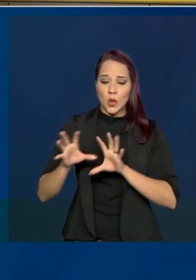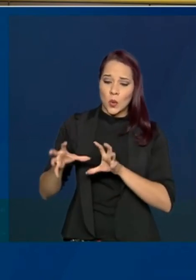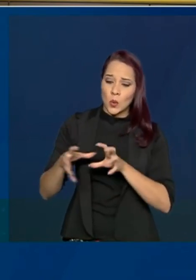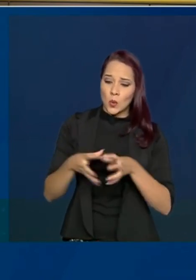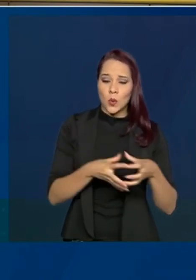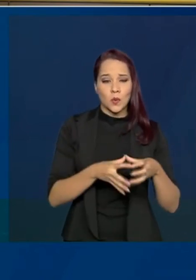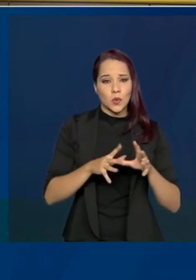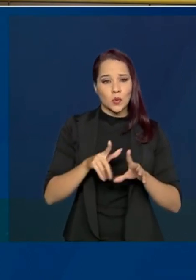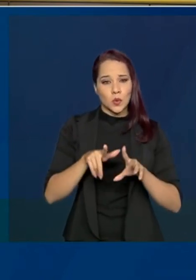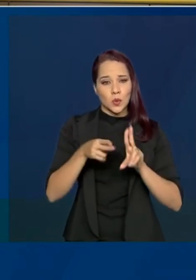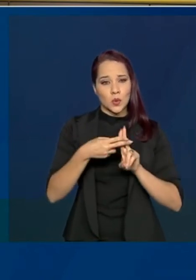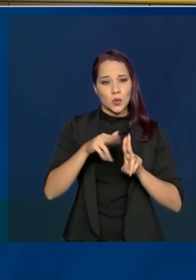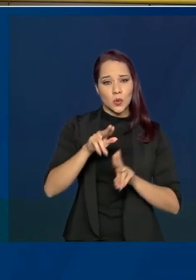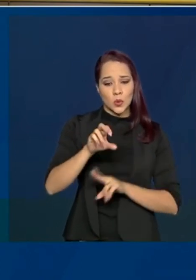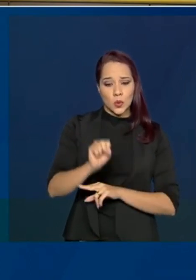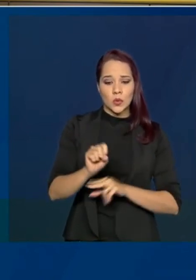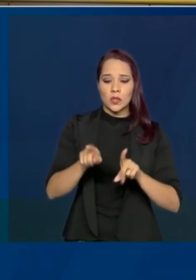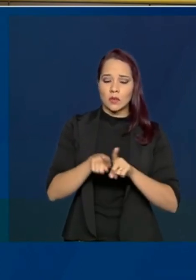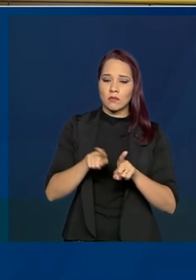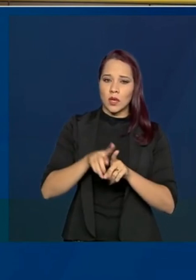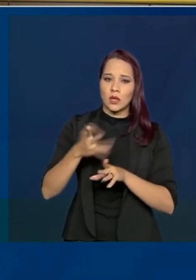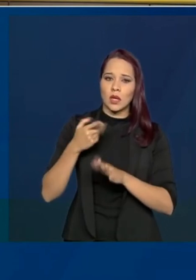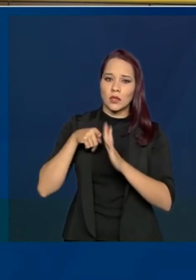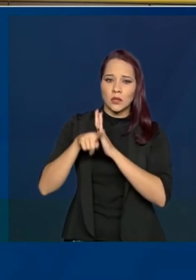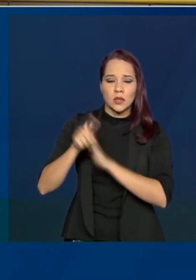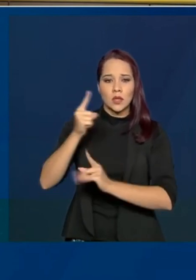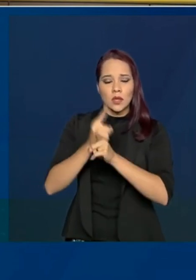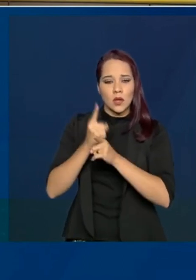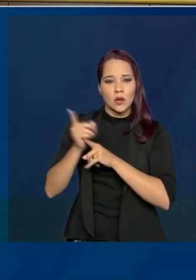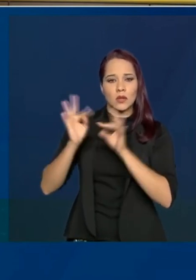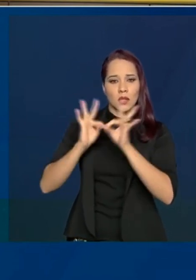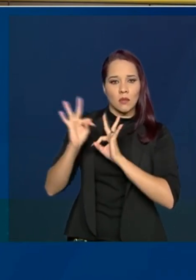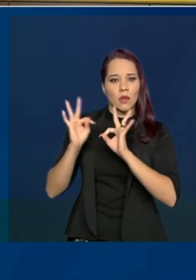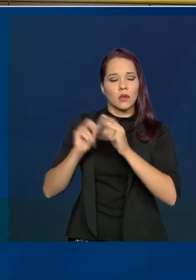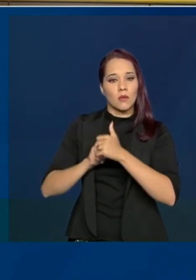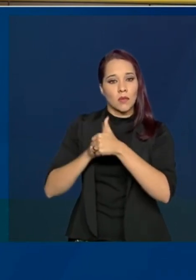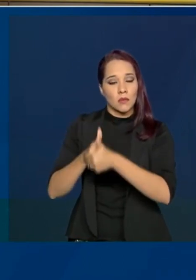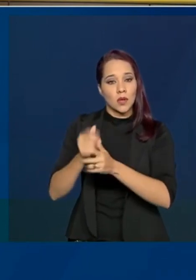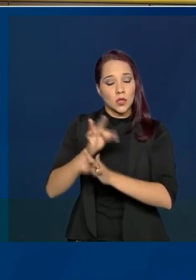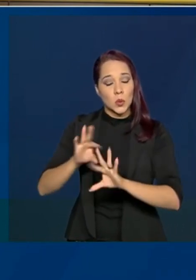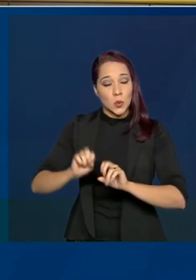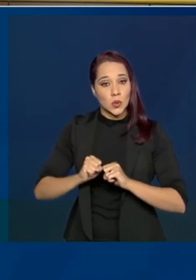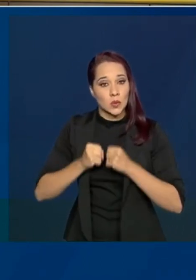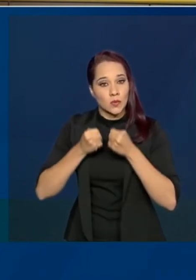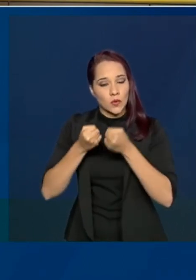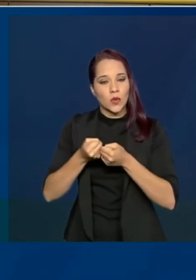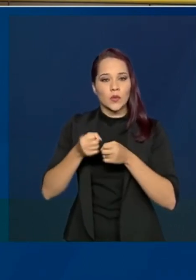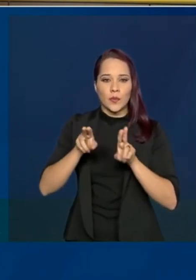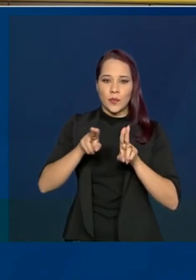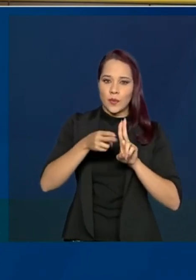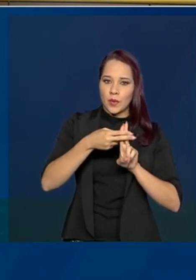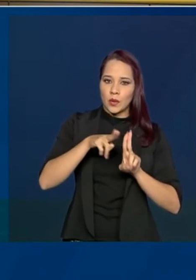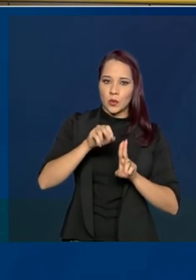Sistema Único de Saúde, tanto na parte de diagnóstico como tratamento, acompanhamento, e com todo o esforço que foi feito pelo Sistema Único de